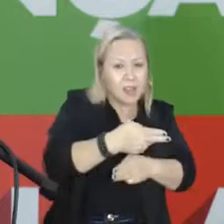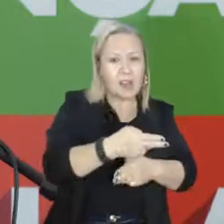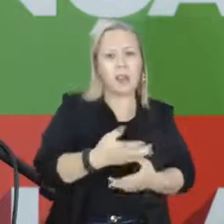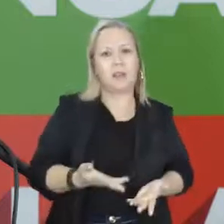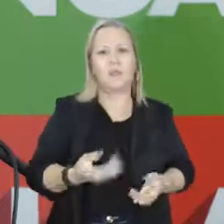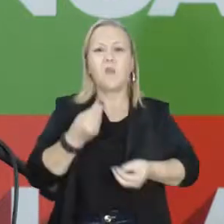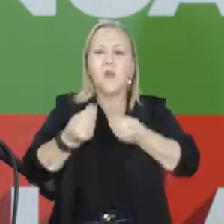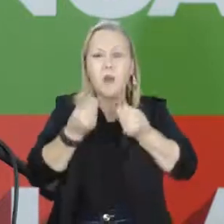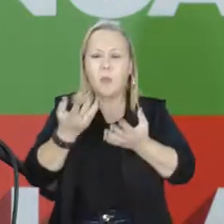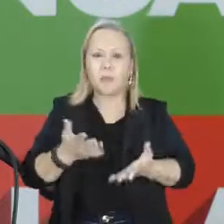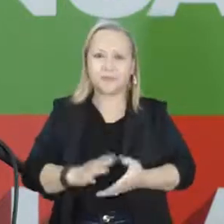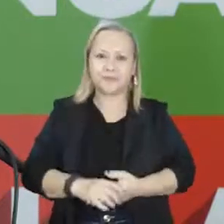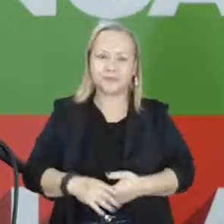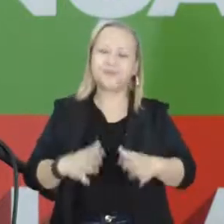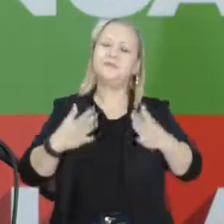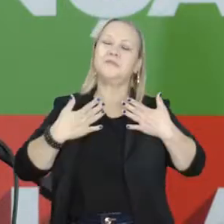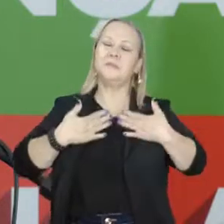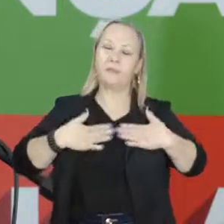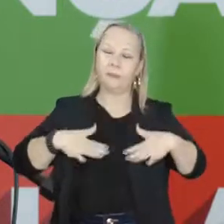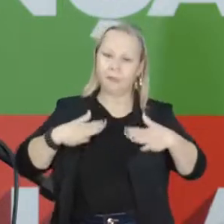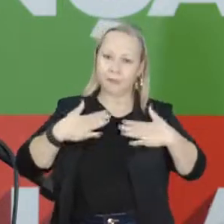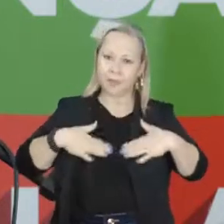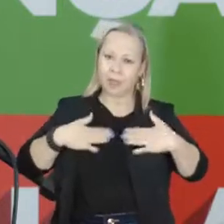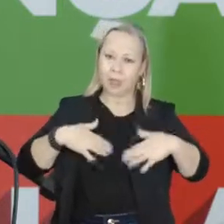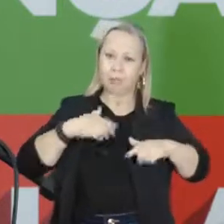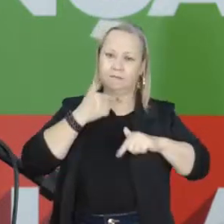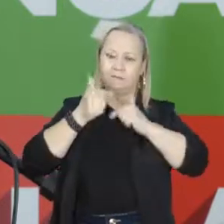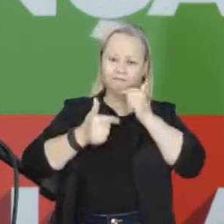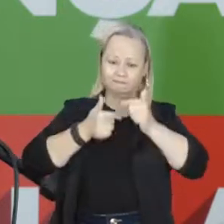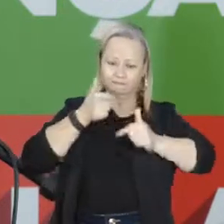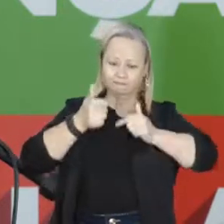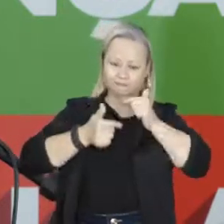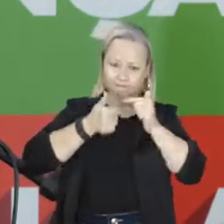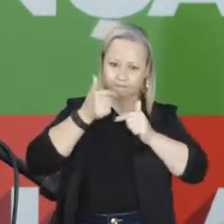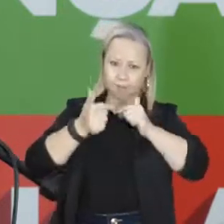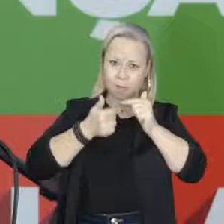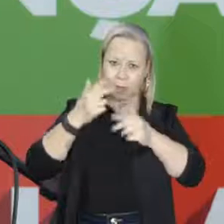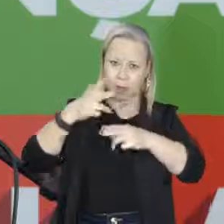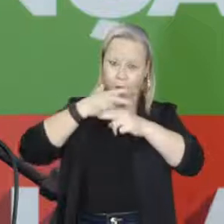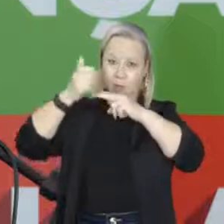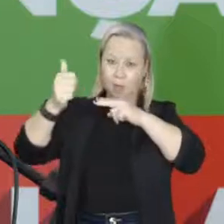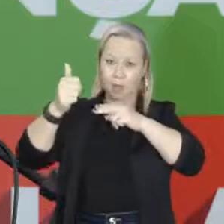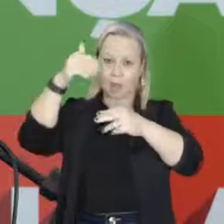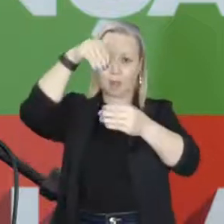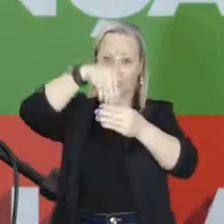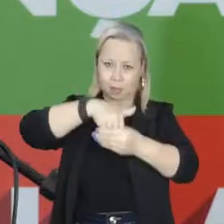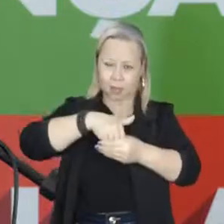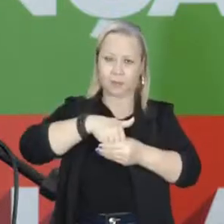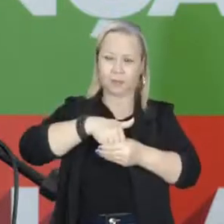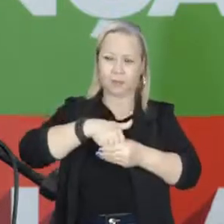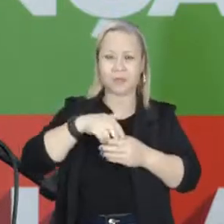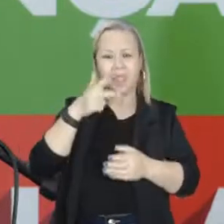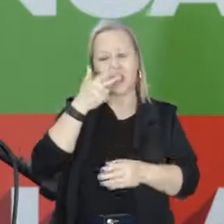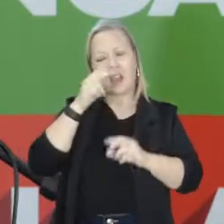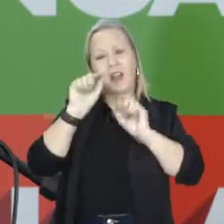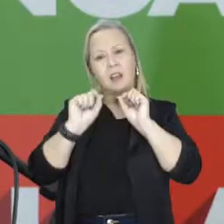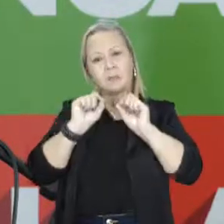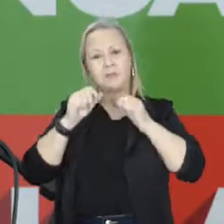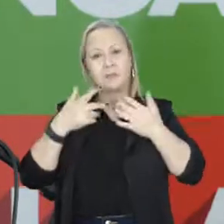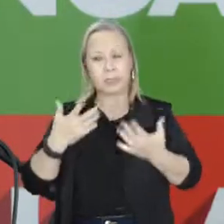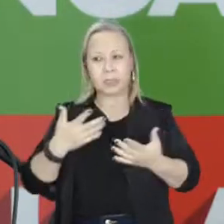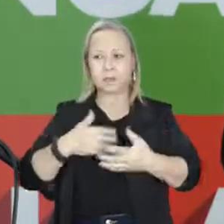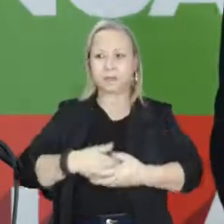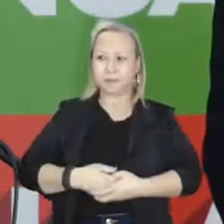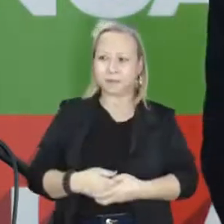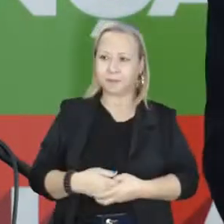tranquilidade, eu vou trabalhar... para ganhar as eleições. Acho que a